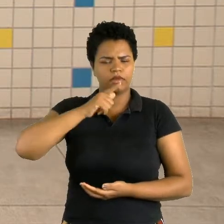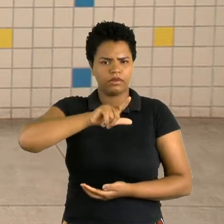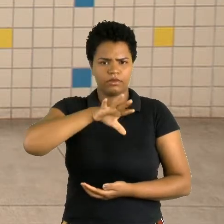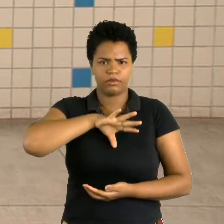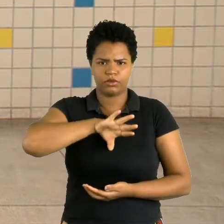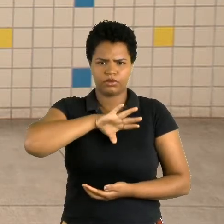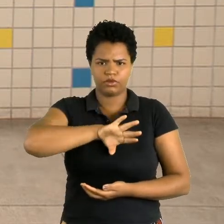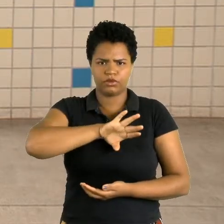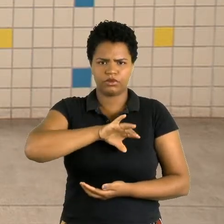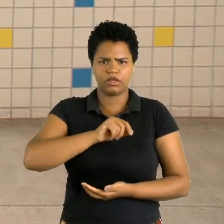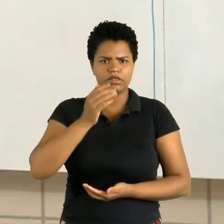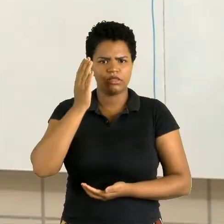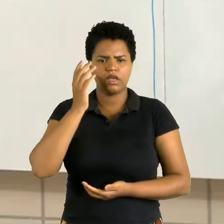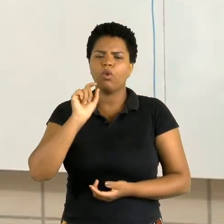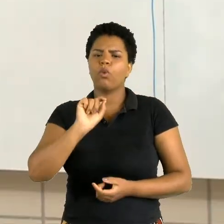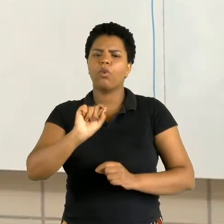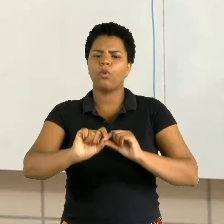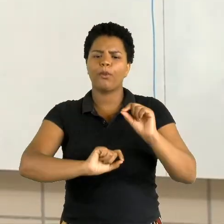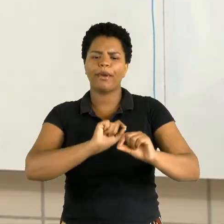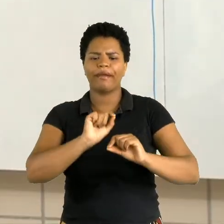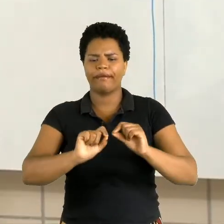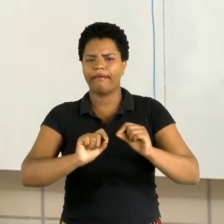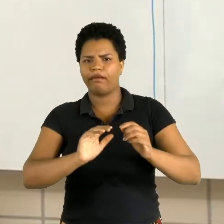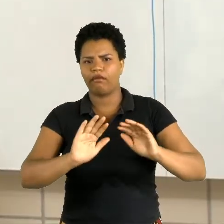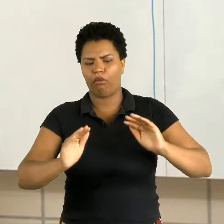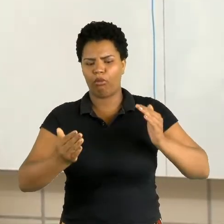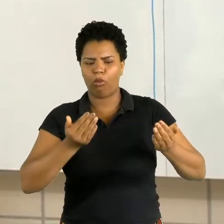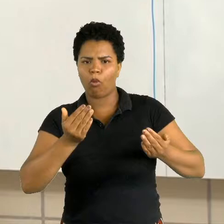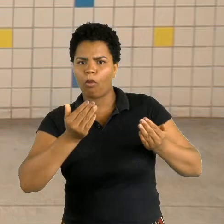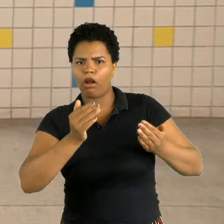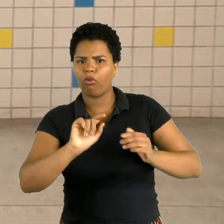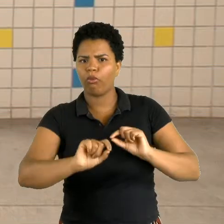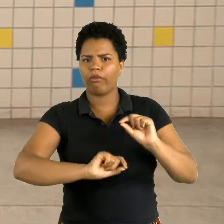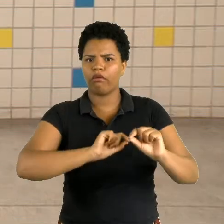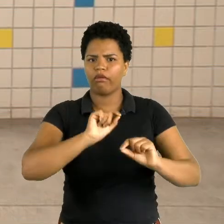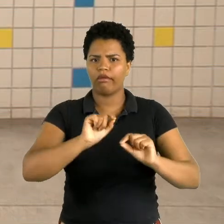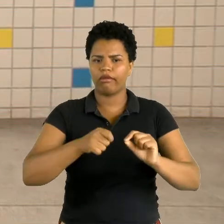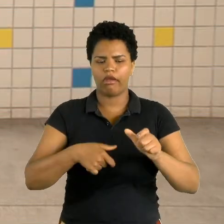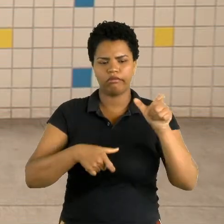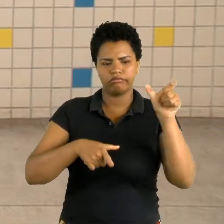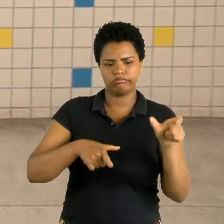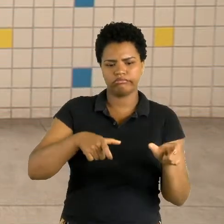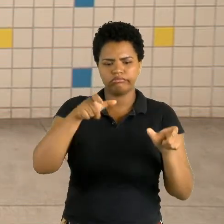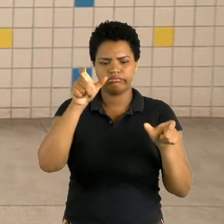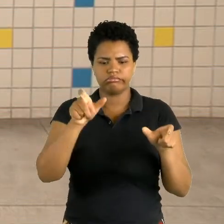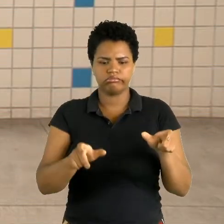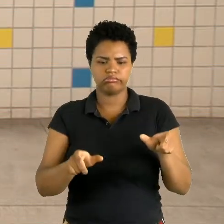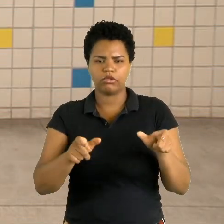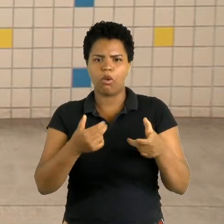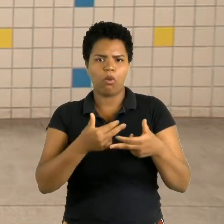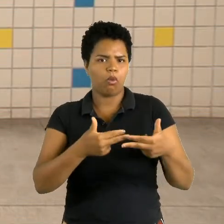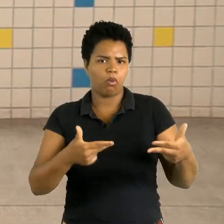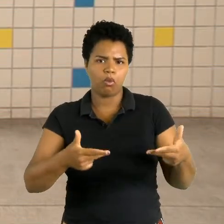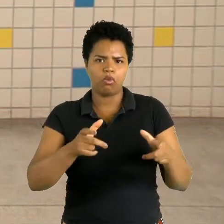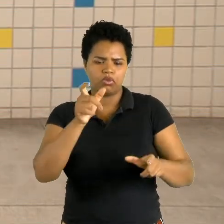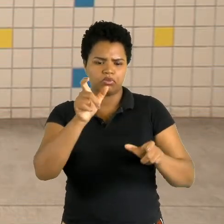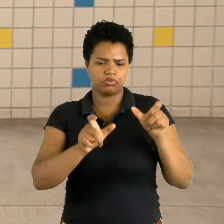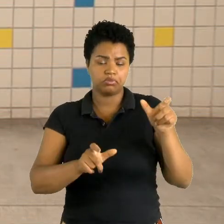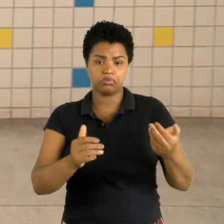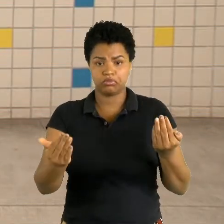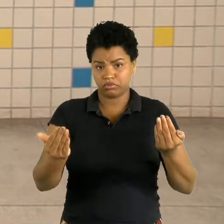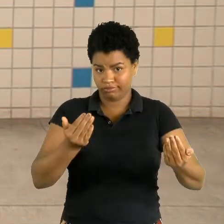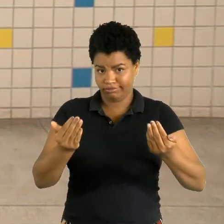é fazer um comparativo? A gente, obviamente, vai comparar um ser com outro ser, um elemento, enfim. E aí nós